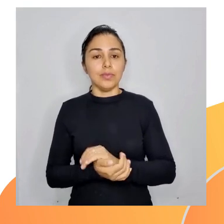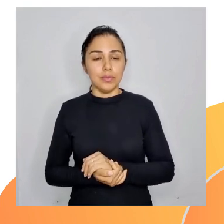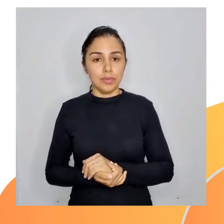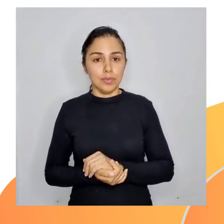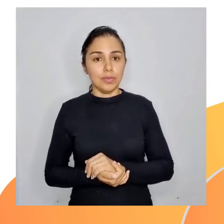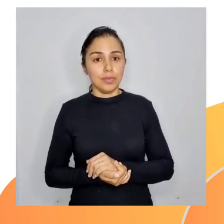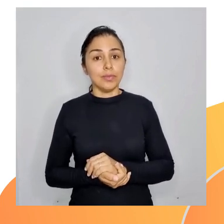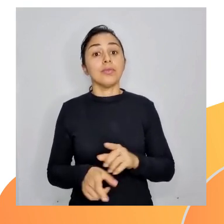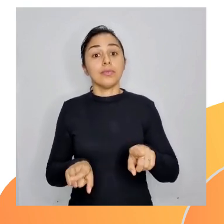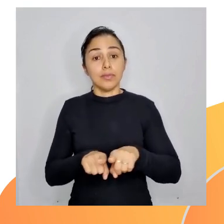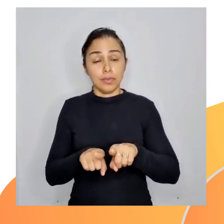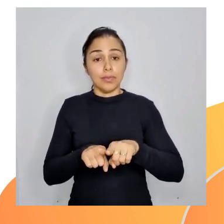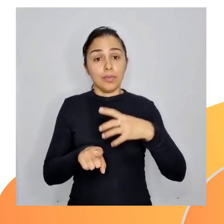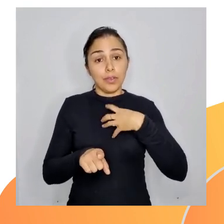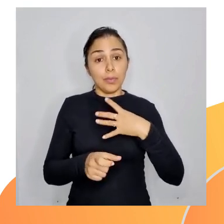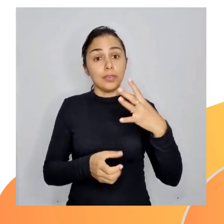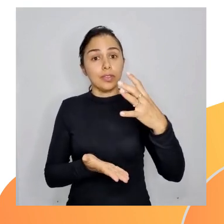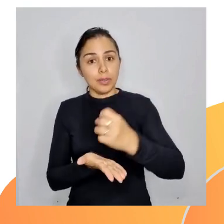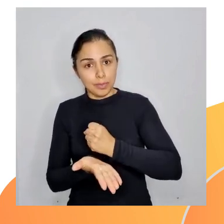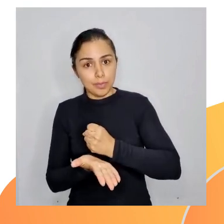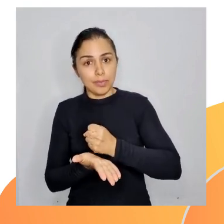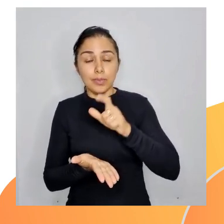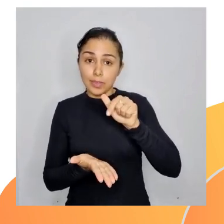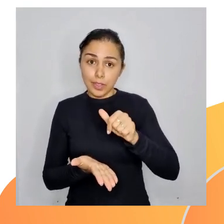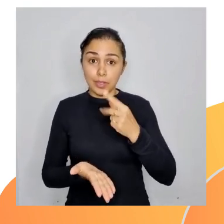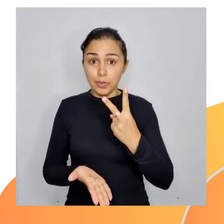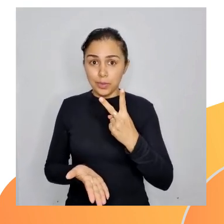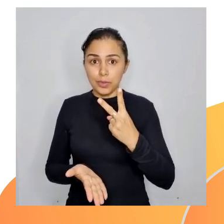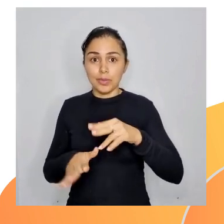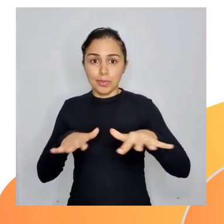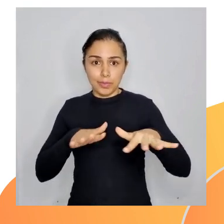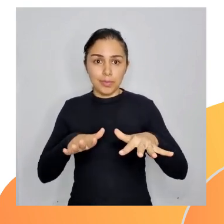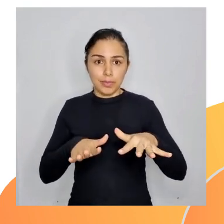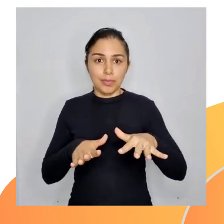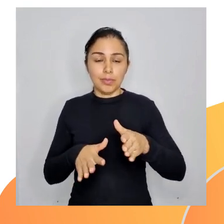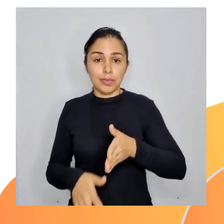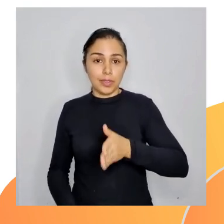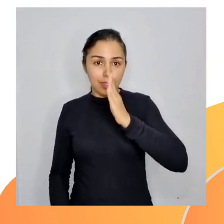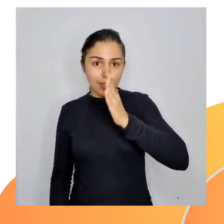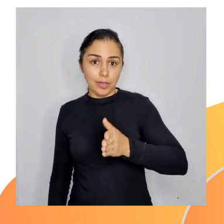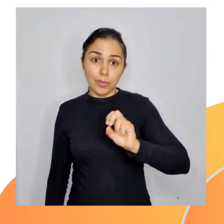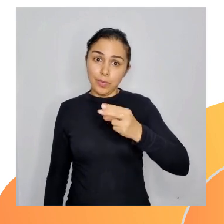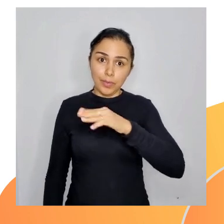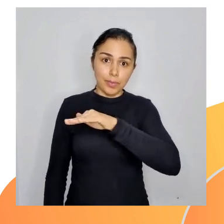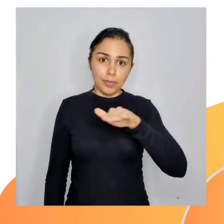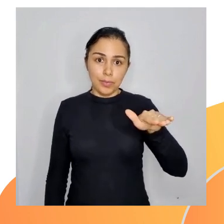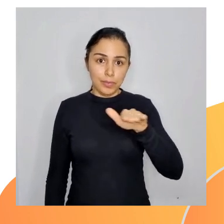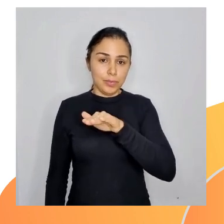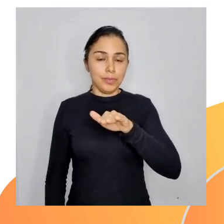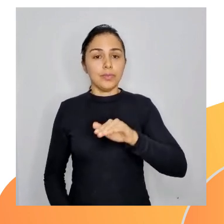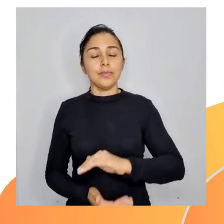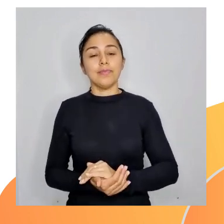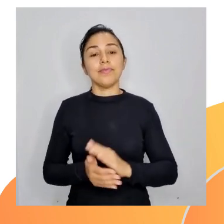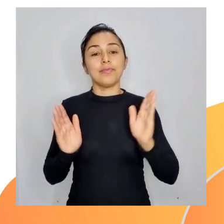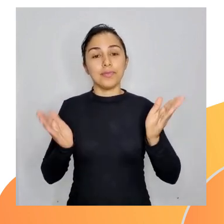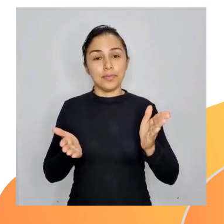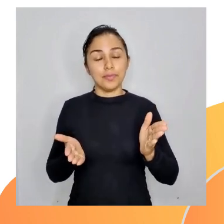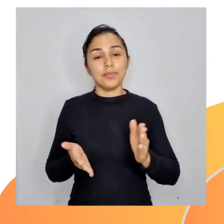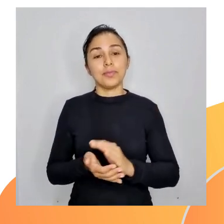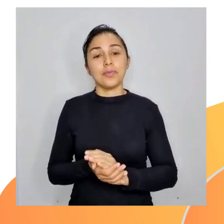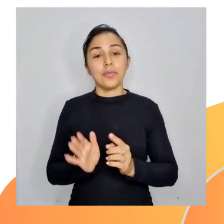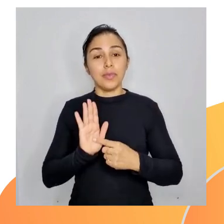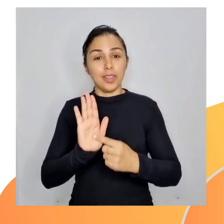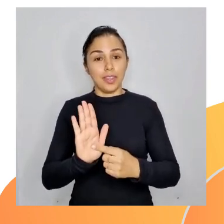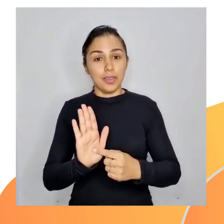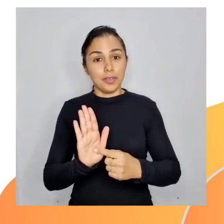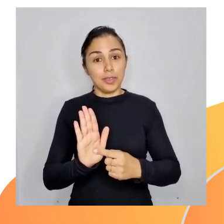peça, tá? Após conhecer o movimento da torre, te convido para falar um pouco a respeito do bispo.